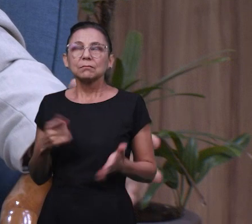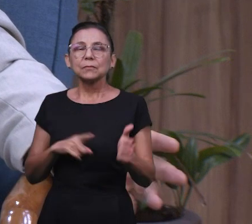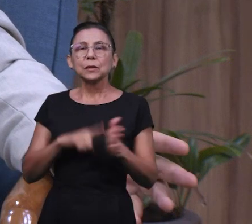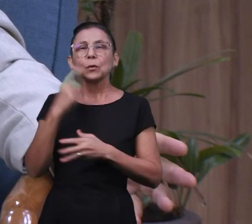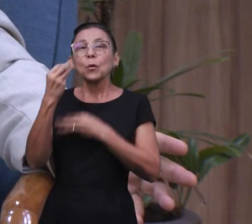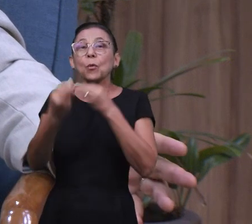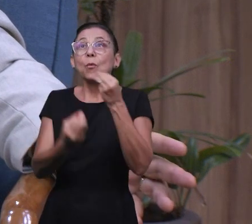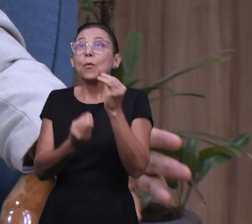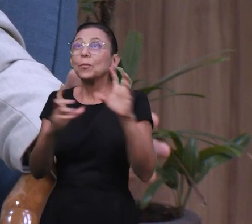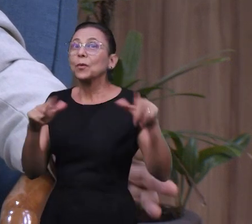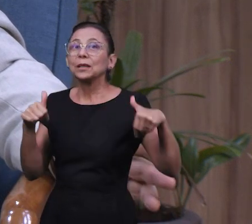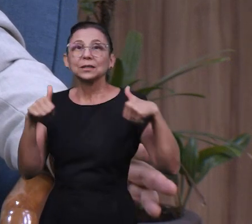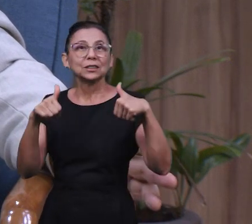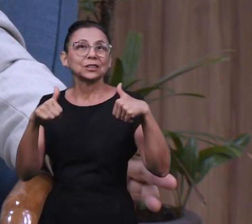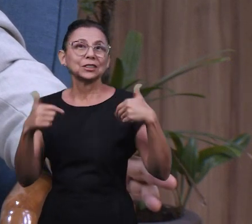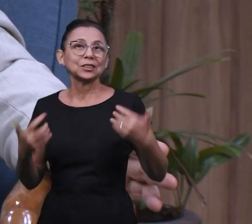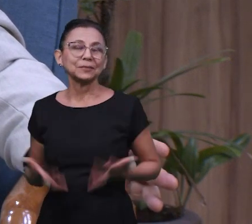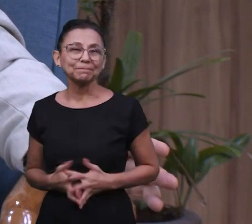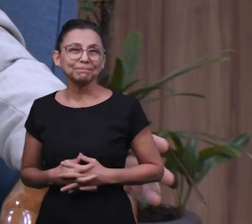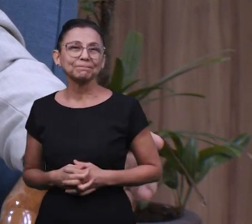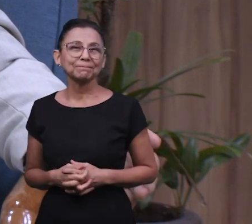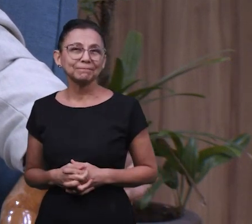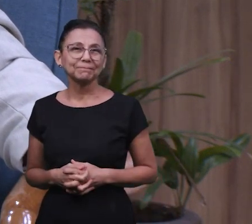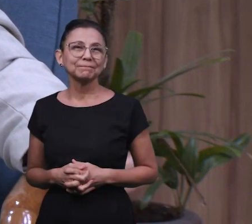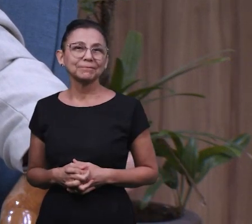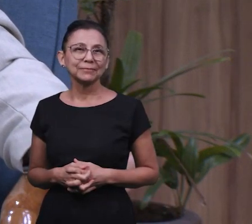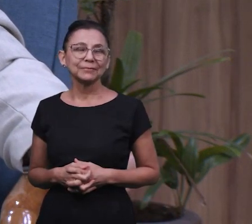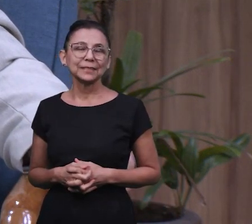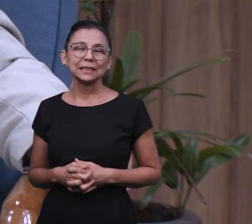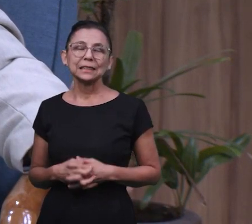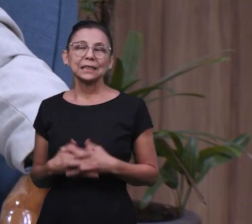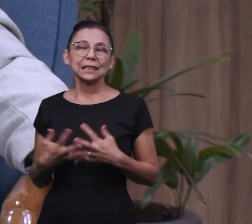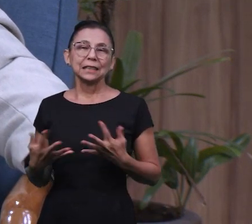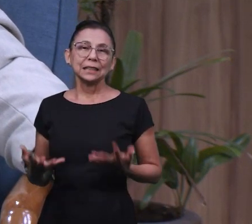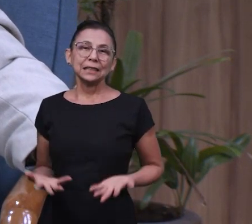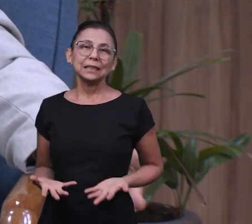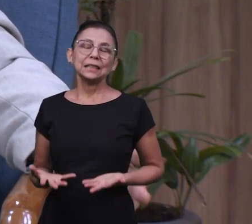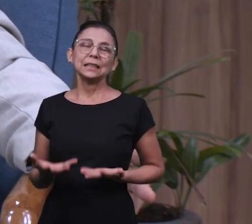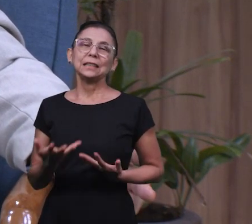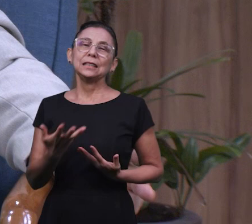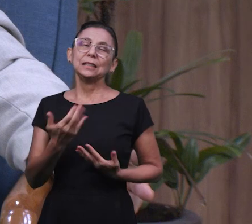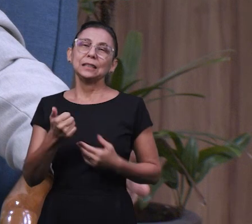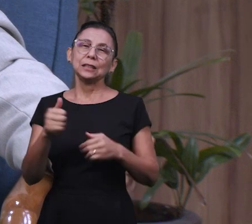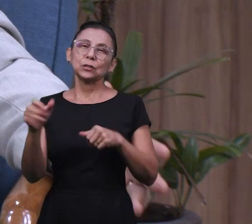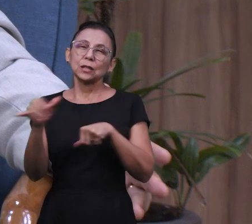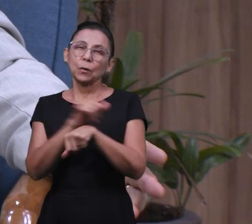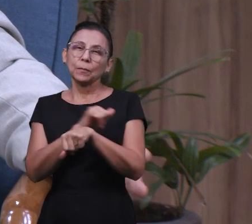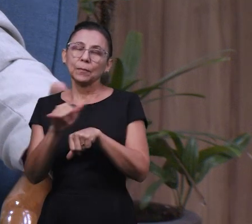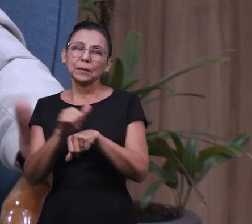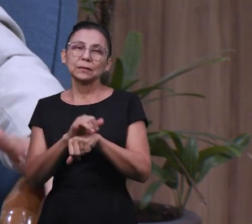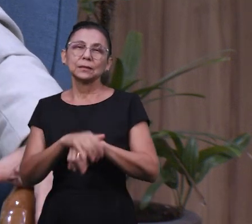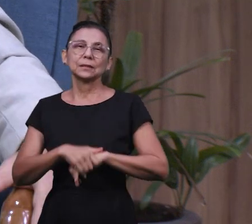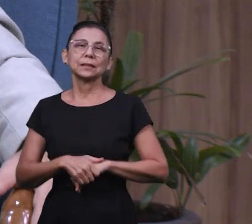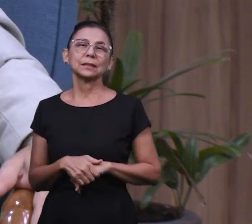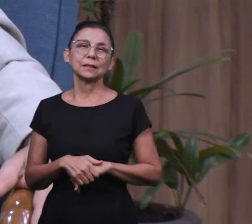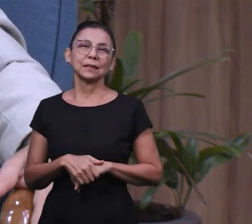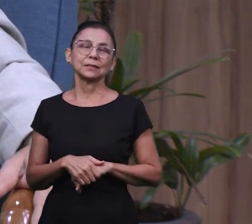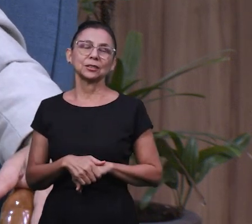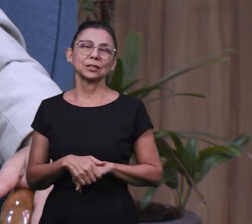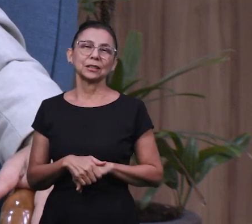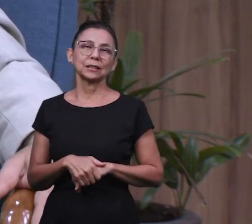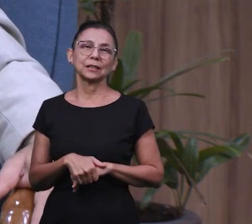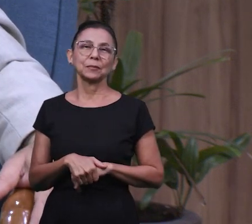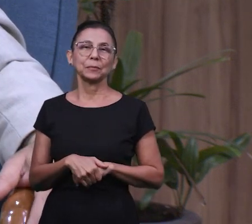Mas a pergunta é a seguinte: como lidar com isso? De forma também a proporcionar-lhes o aprendizado e a experiência